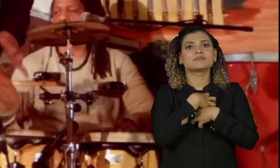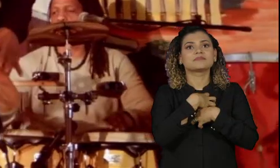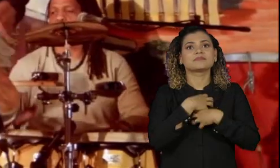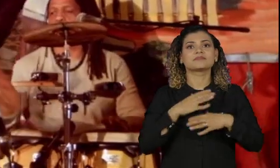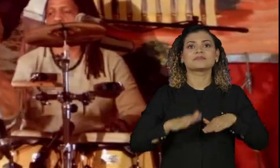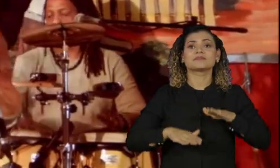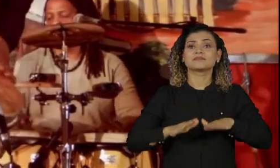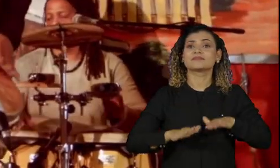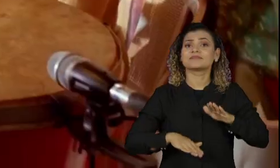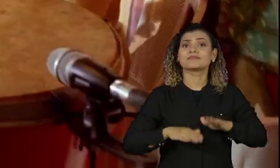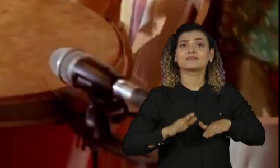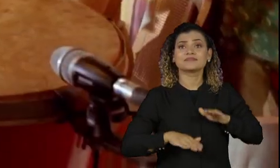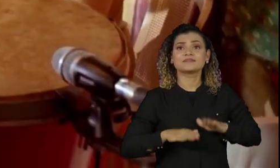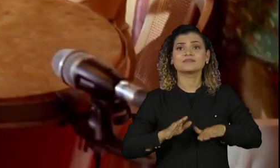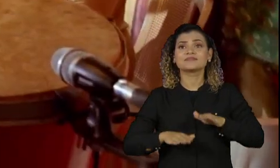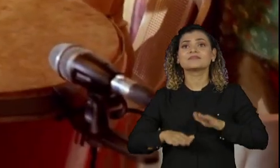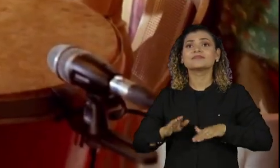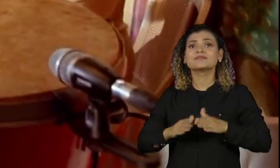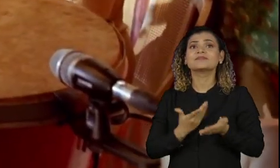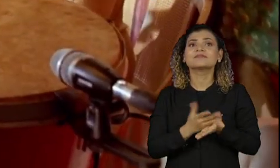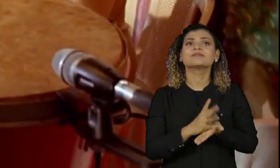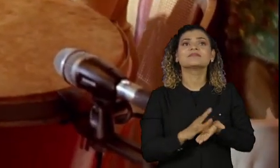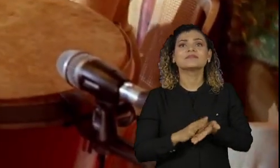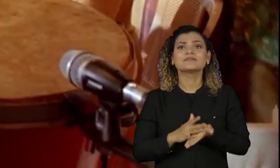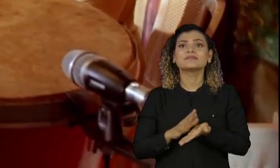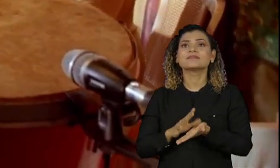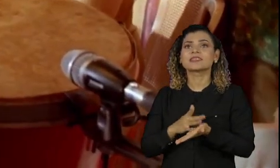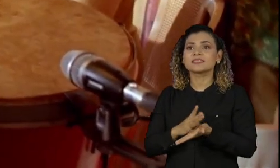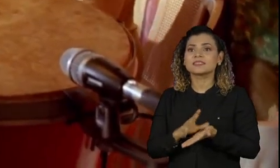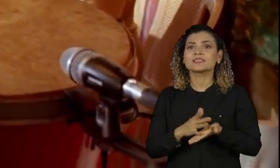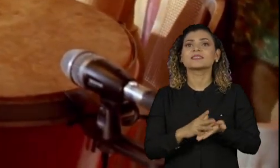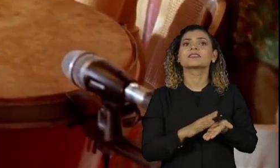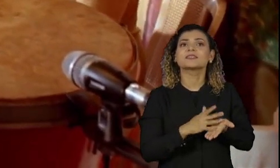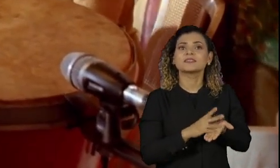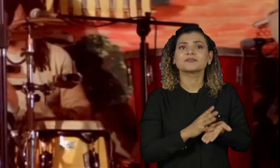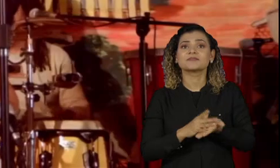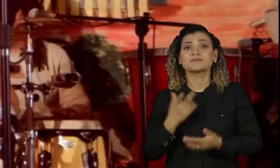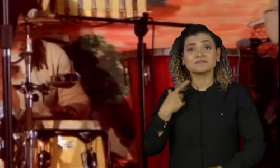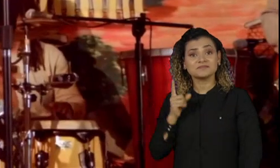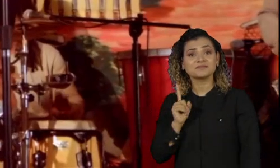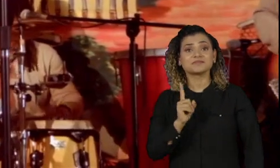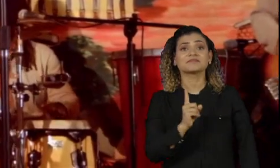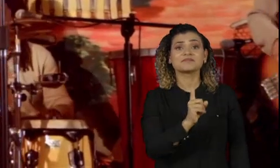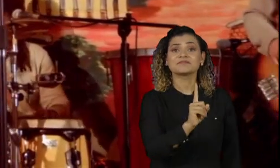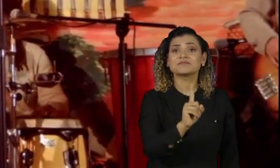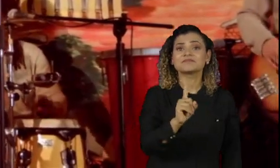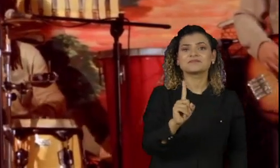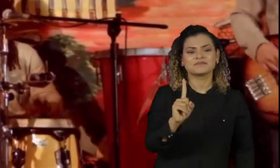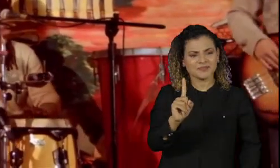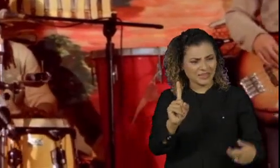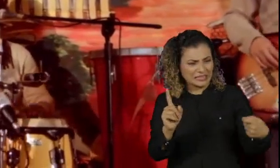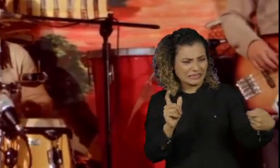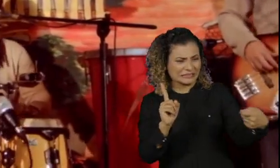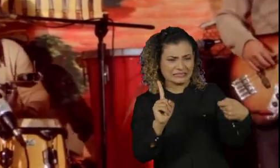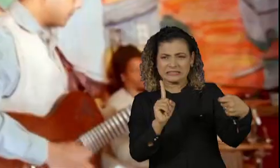salve, meu povo irmão. Salve, salve, meu povo irmão. Estamos passando por essa guerra.